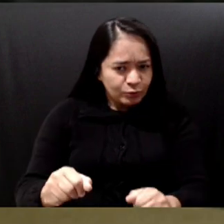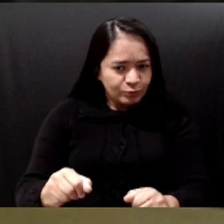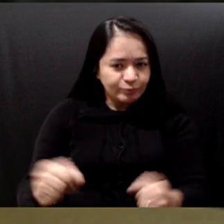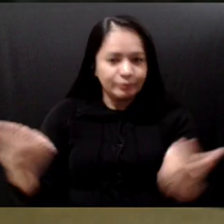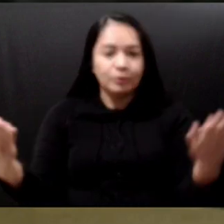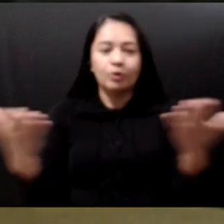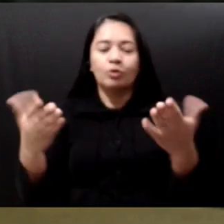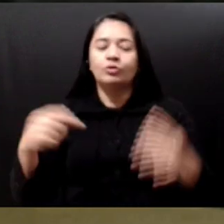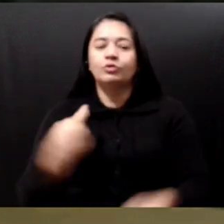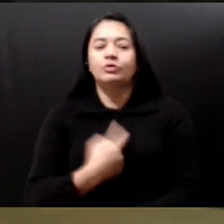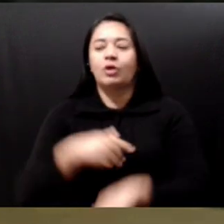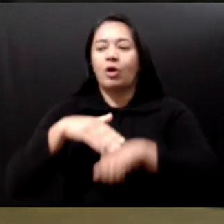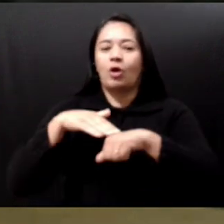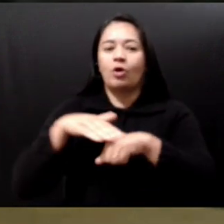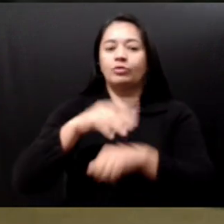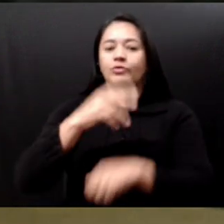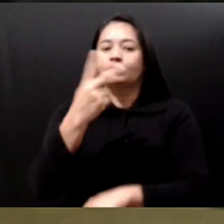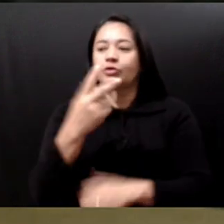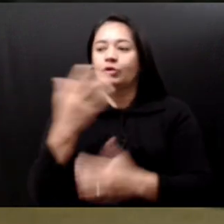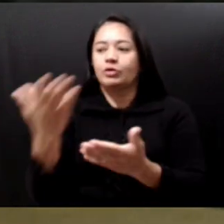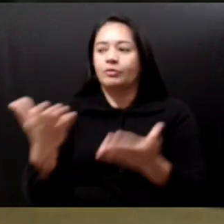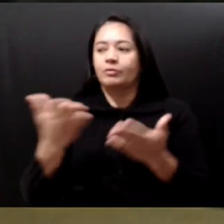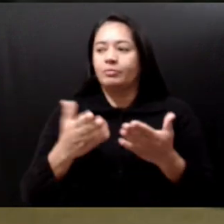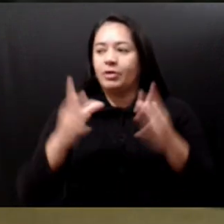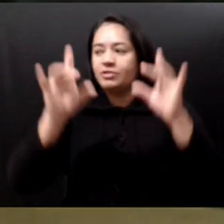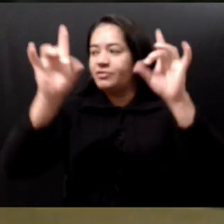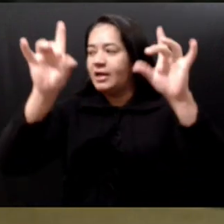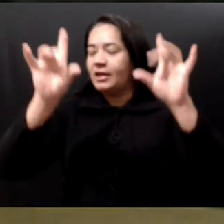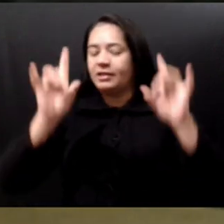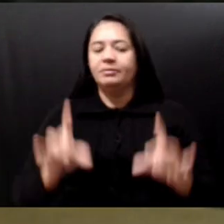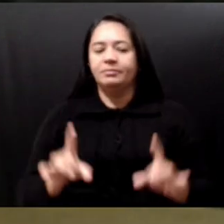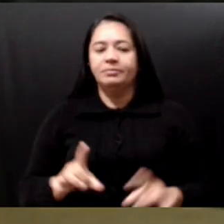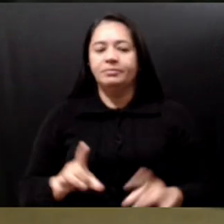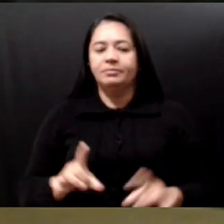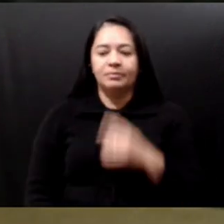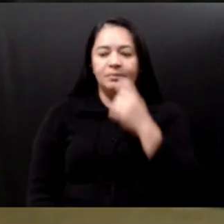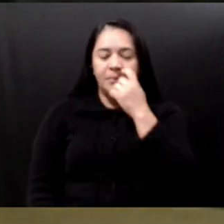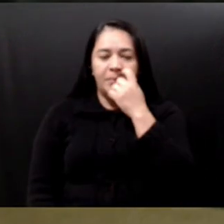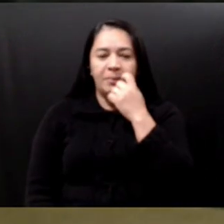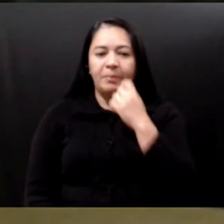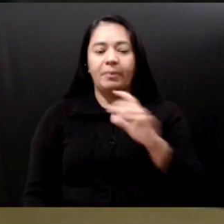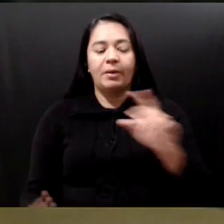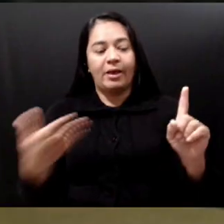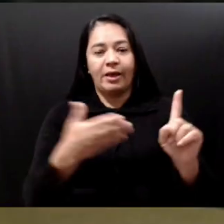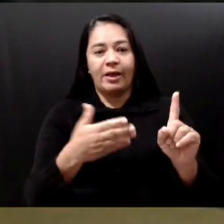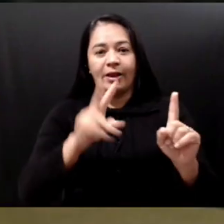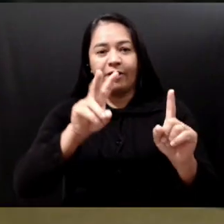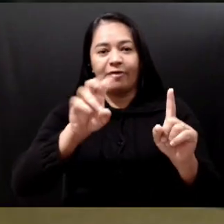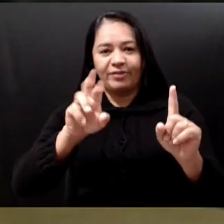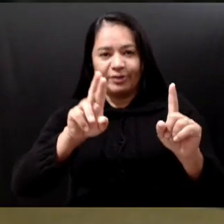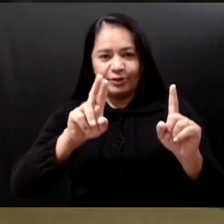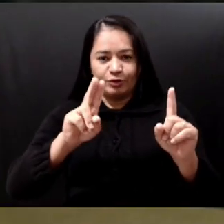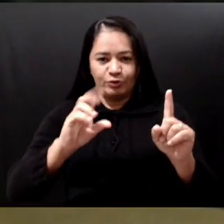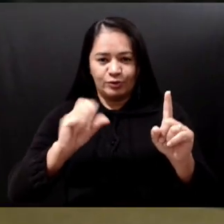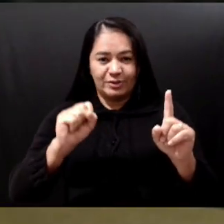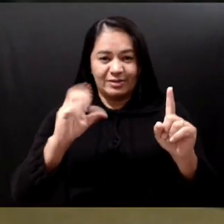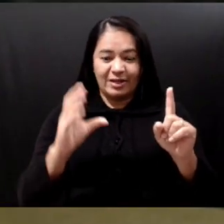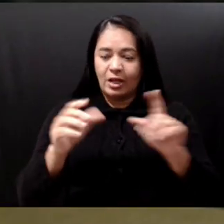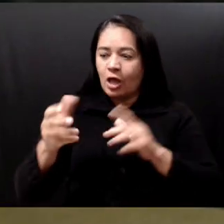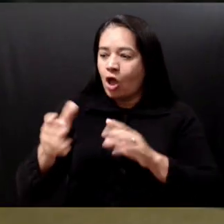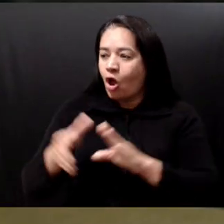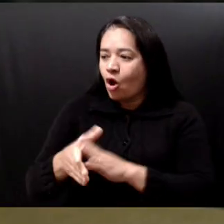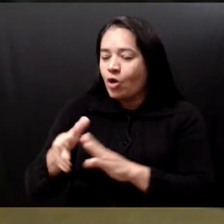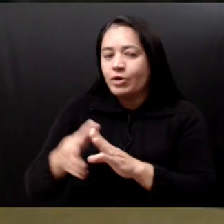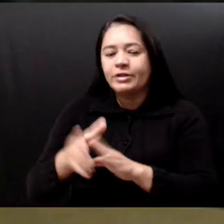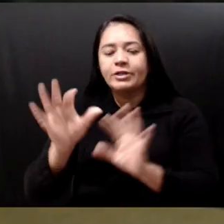convidados especiais. A Verusca, ela é orientadora de negócios que ajuda pequenos empreendedores a organizar, estruturar